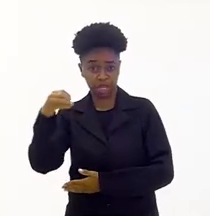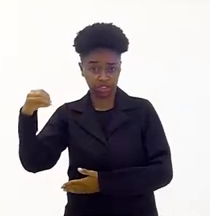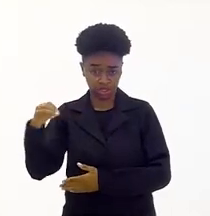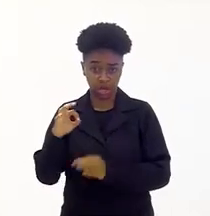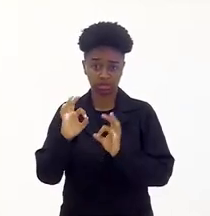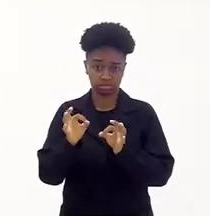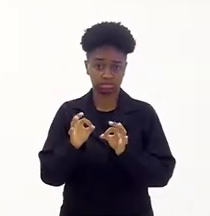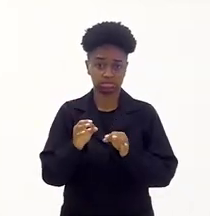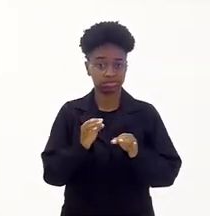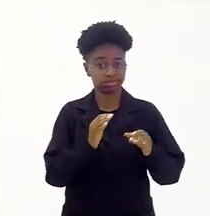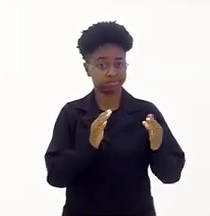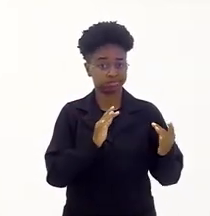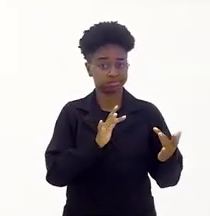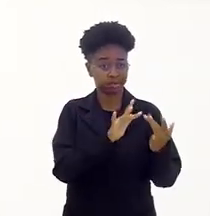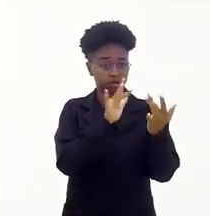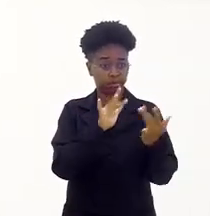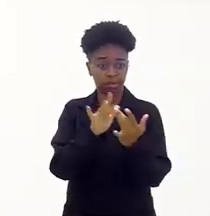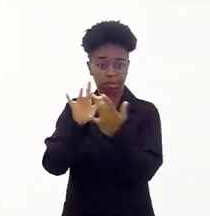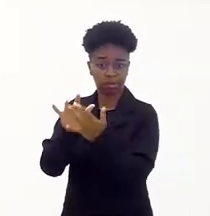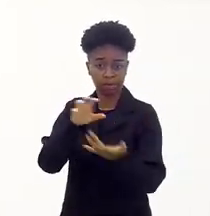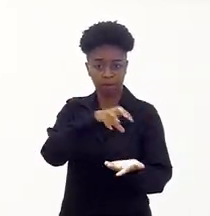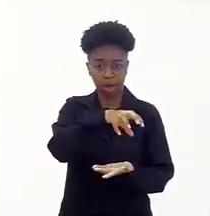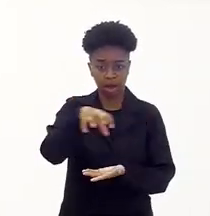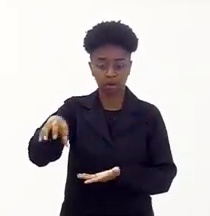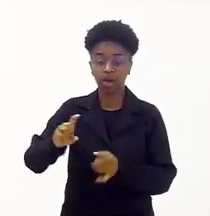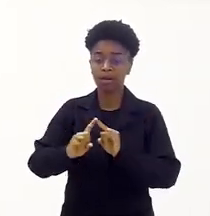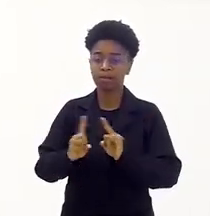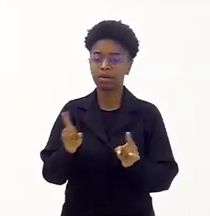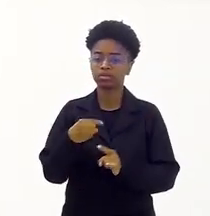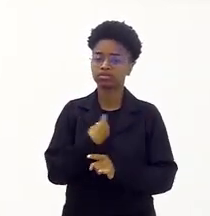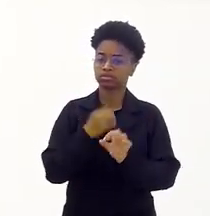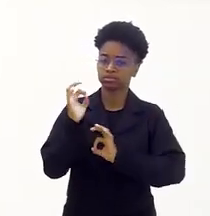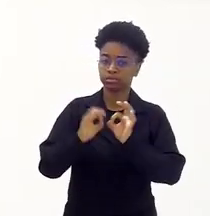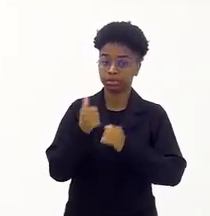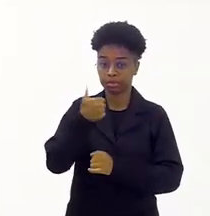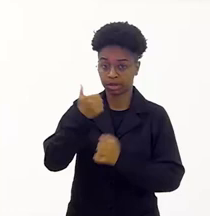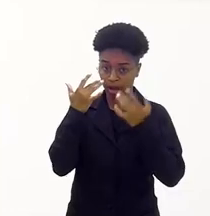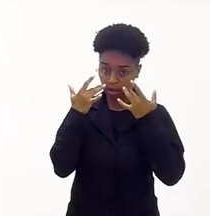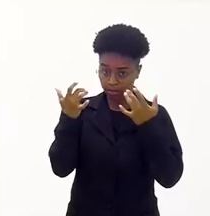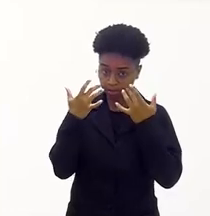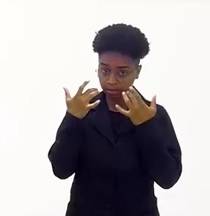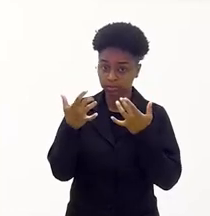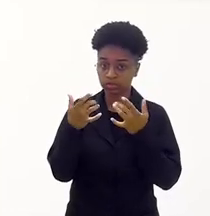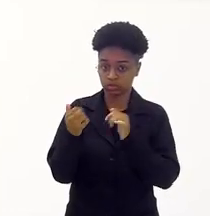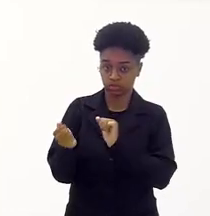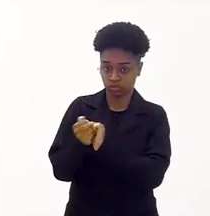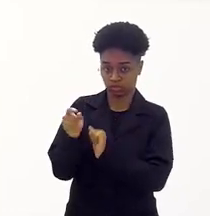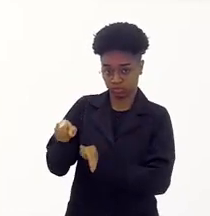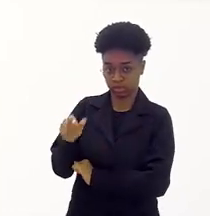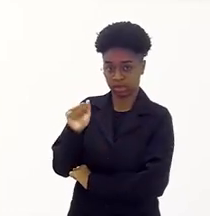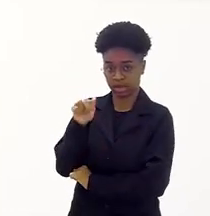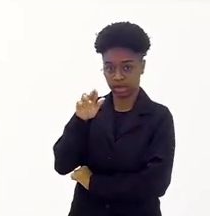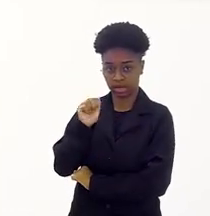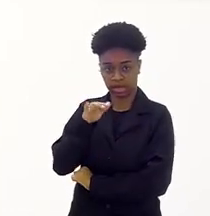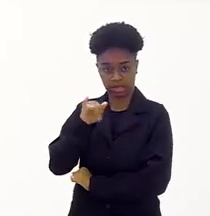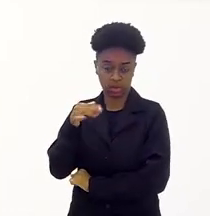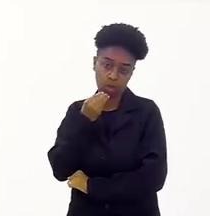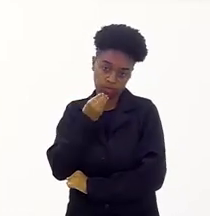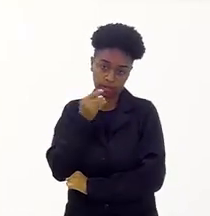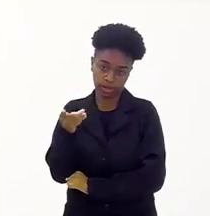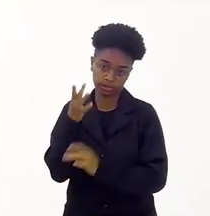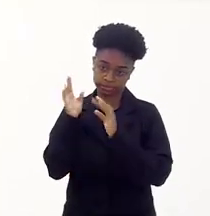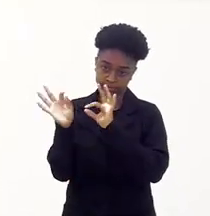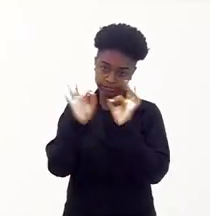viajar, andar pelas paróquias tal do Padre Marcos. Mas aí a gente fez a primeira apresentação com a presença do Dorani, para ele, obviamente,